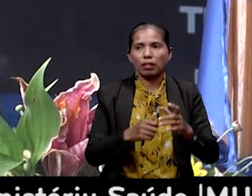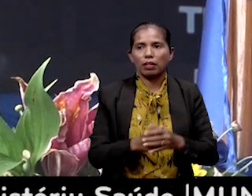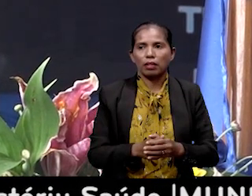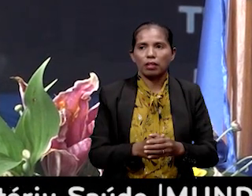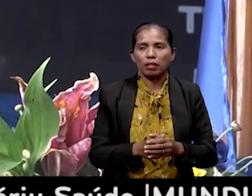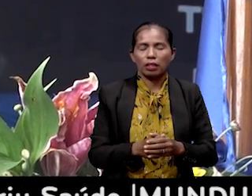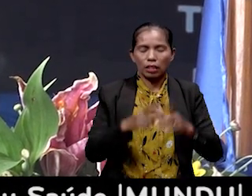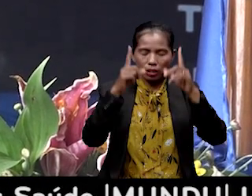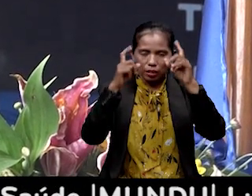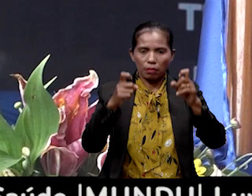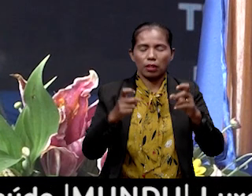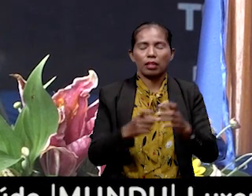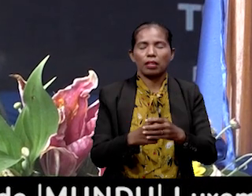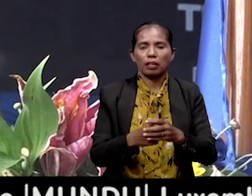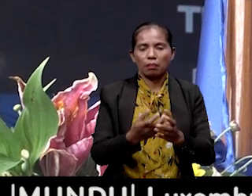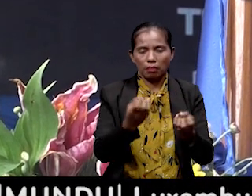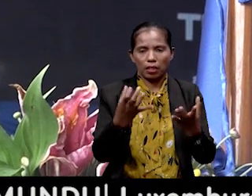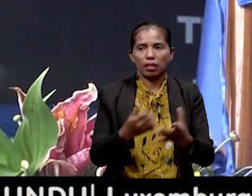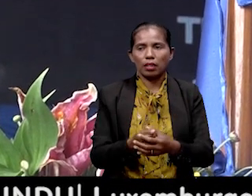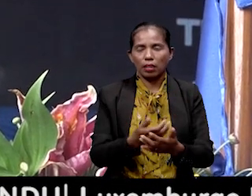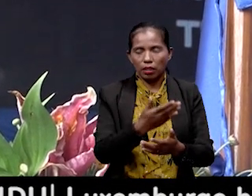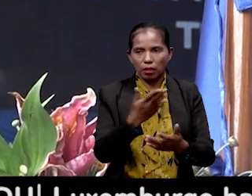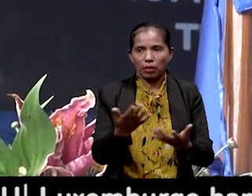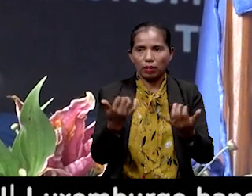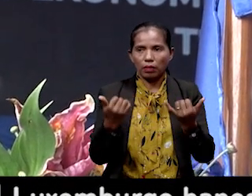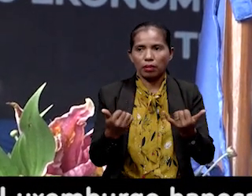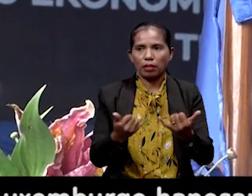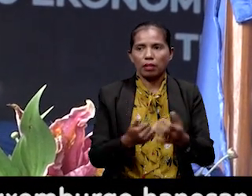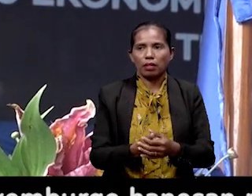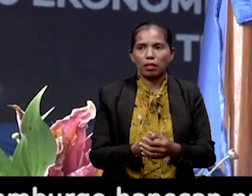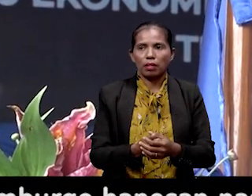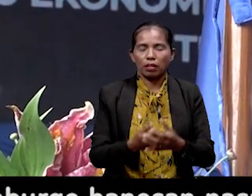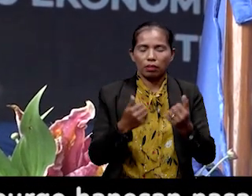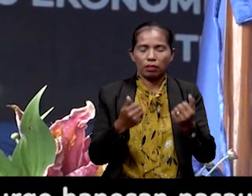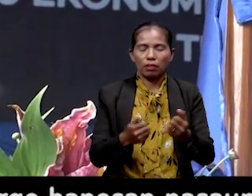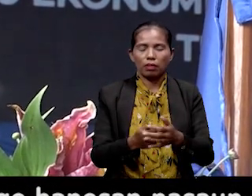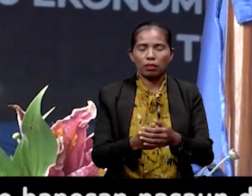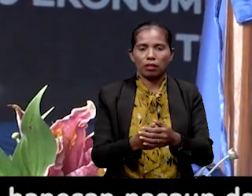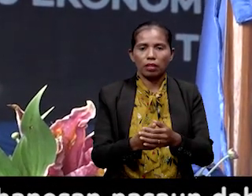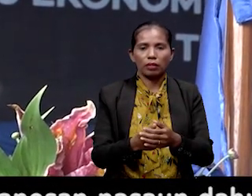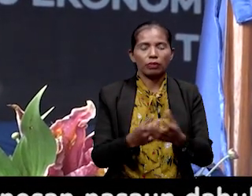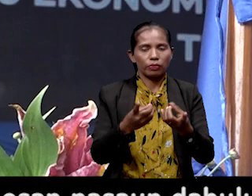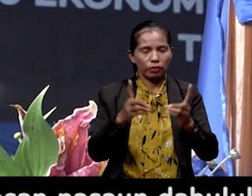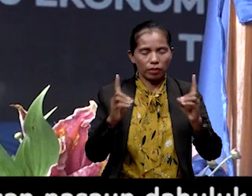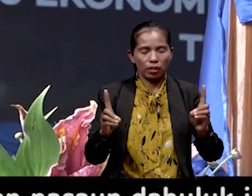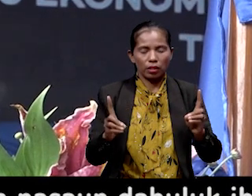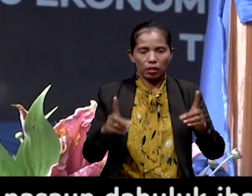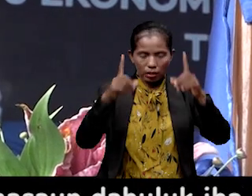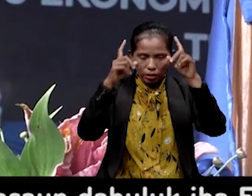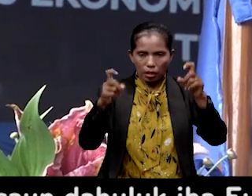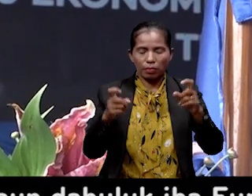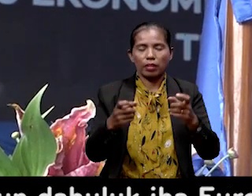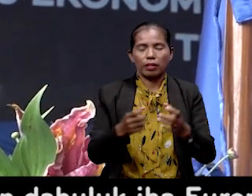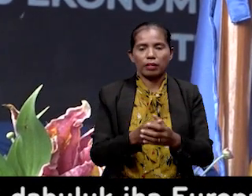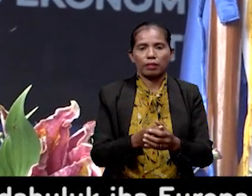oi i imi ramata o defende monografia kateze i ha examinador sir ne